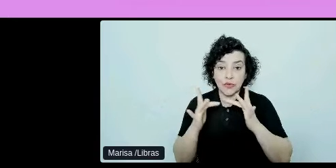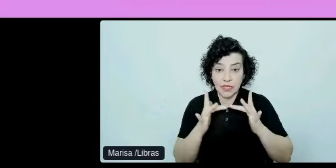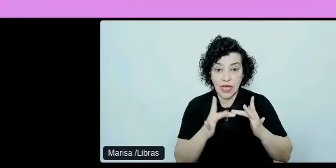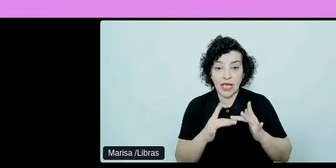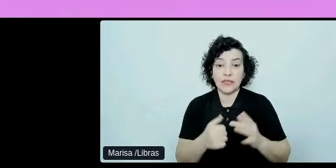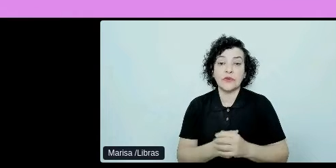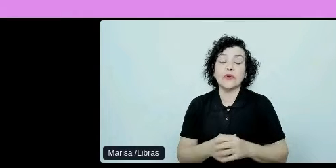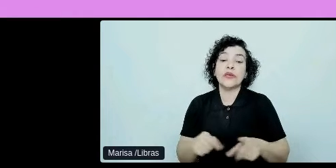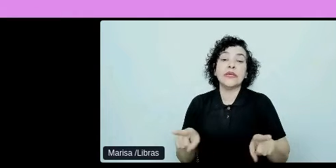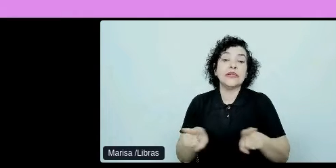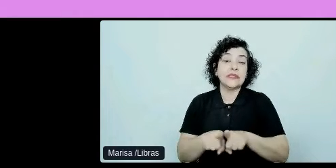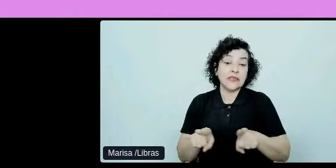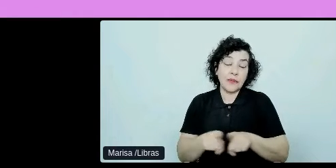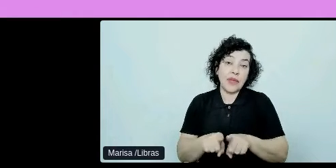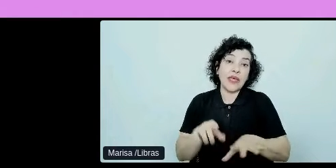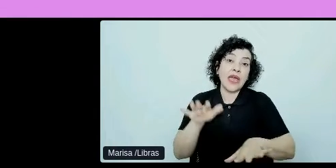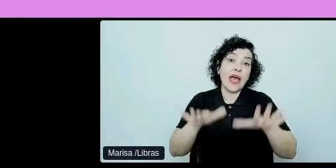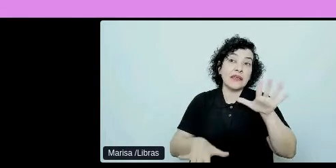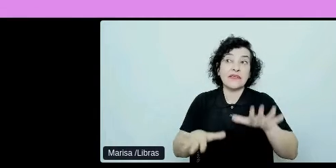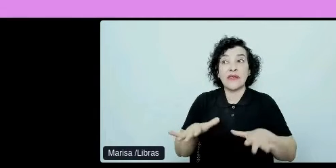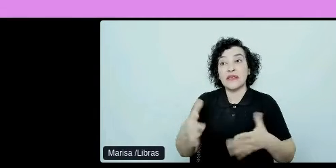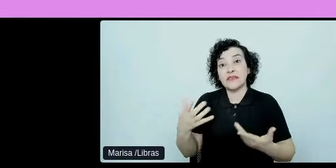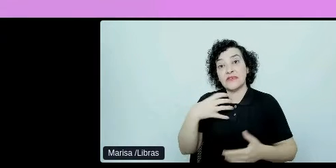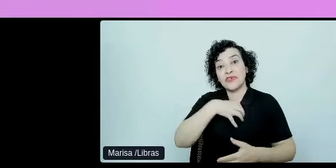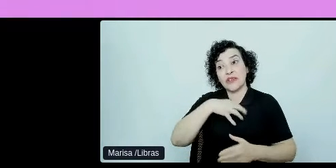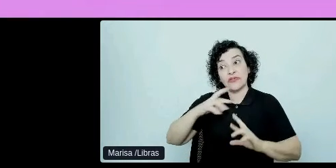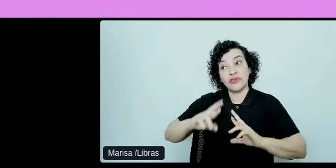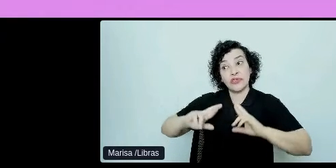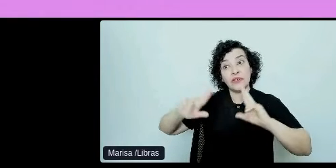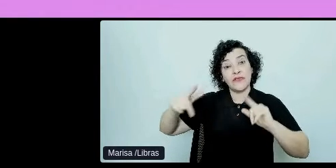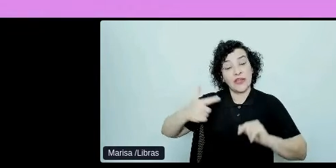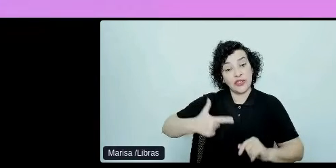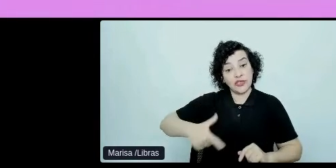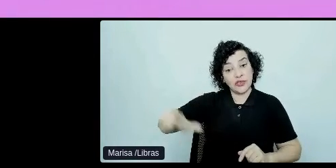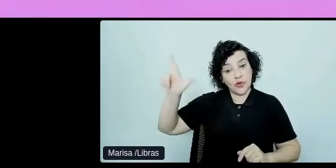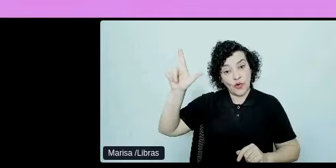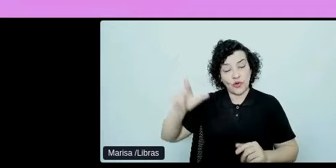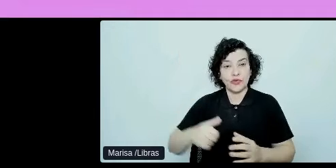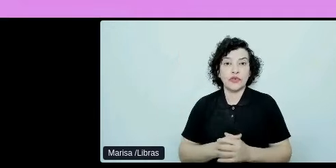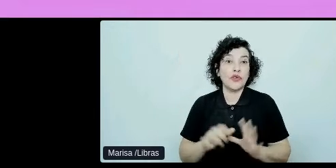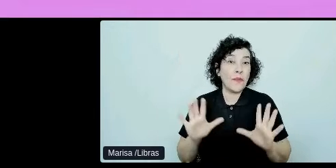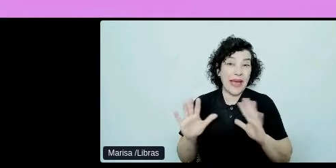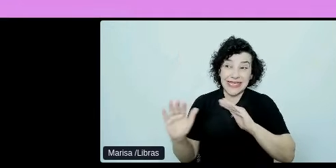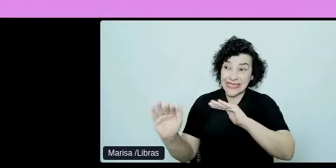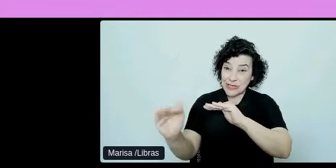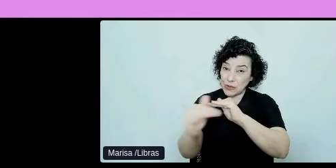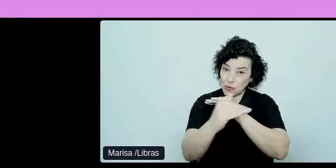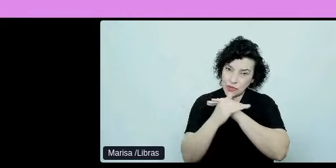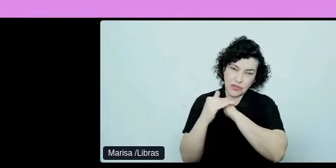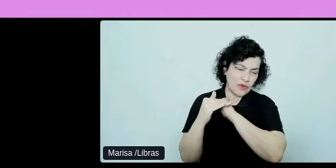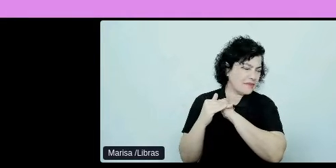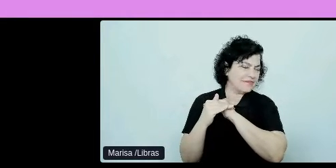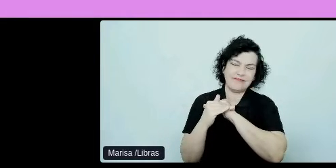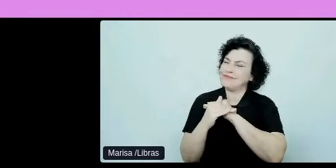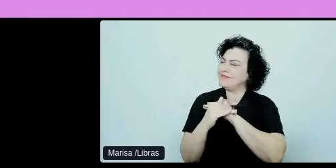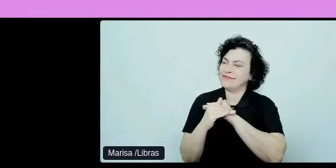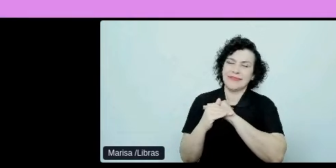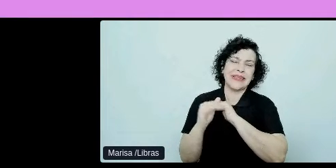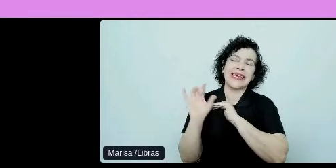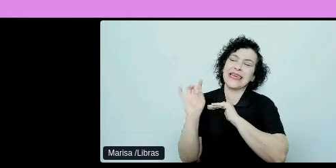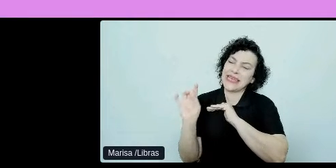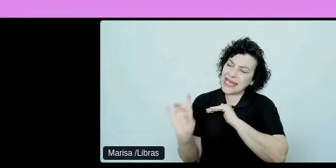ser a realidade de muitas outras pessoas. Porém, não de todos os autistas, porque cada um tem as suas